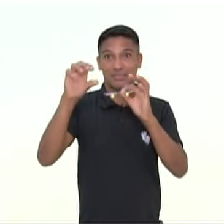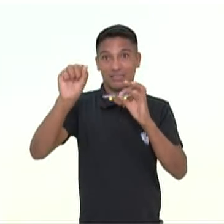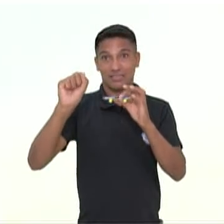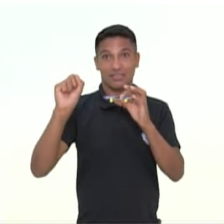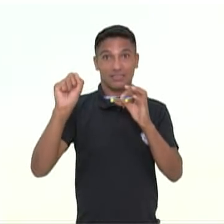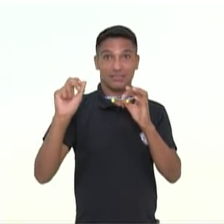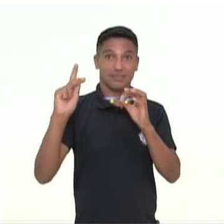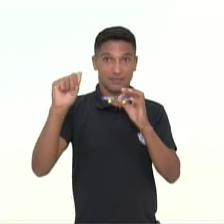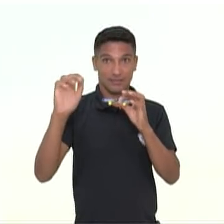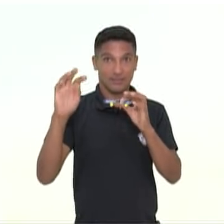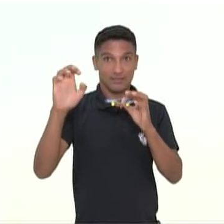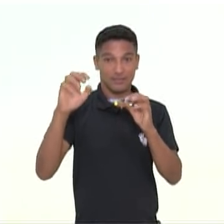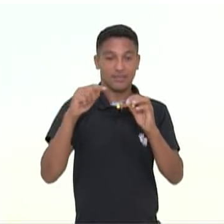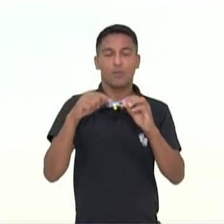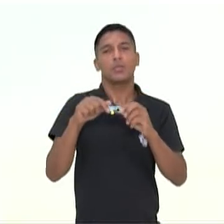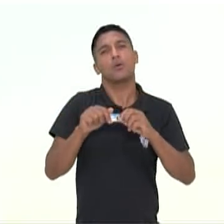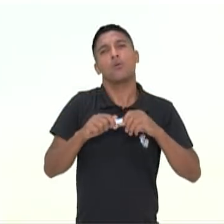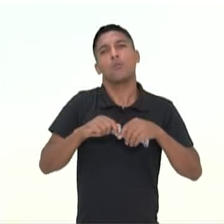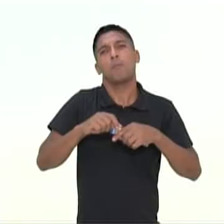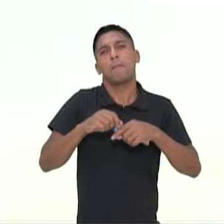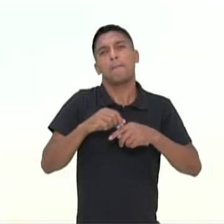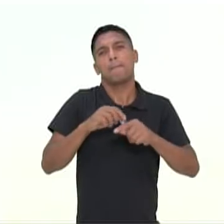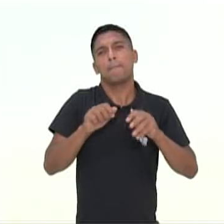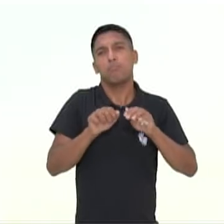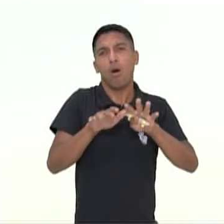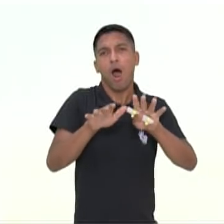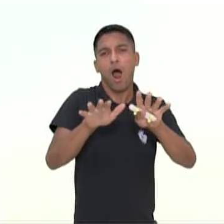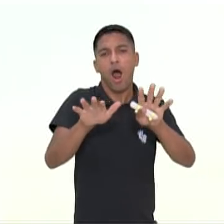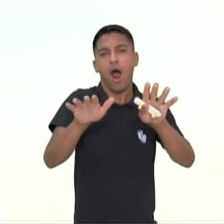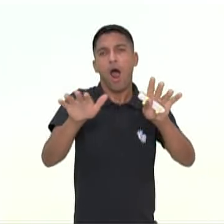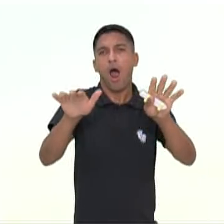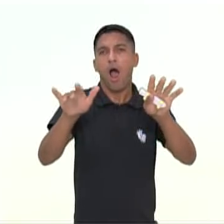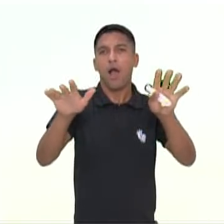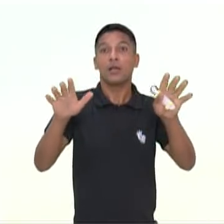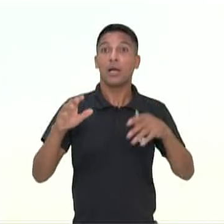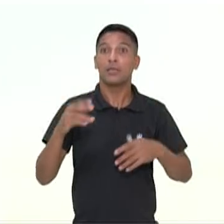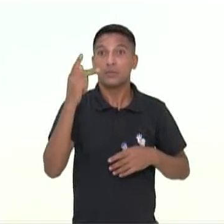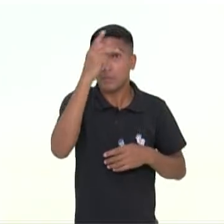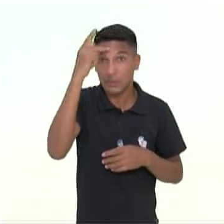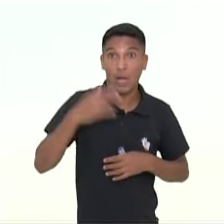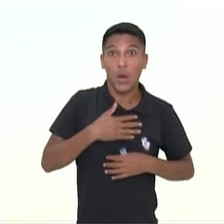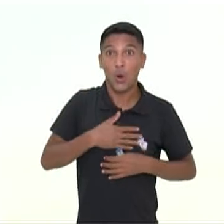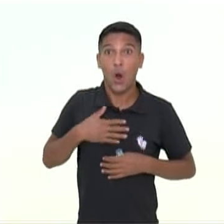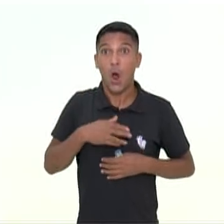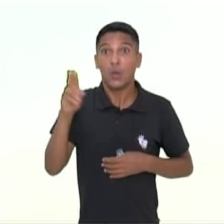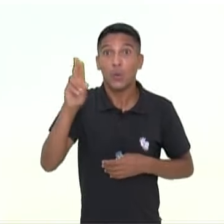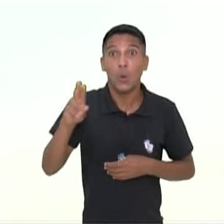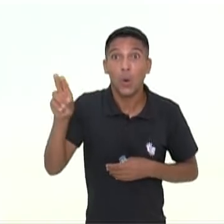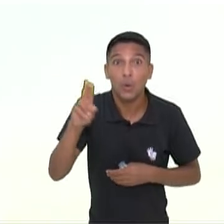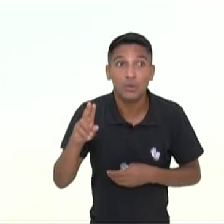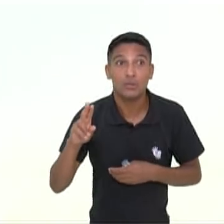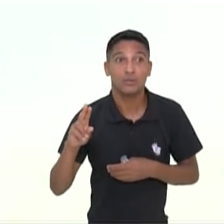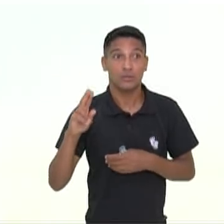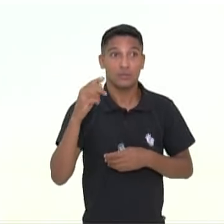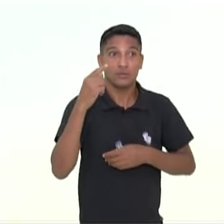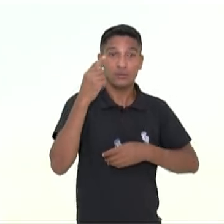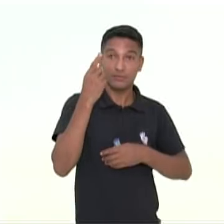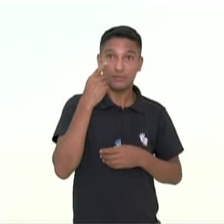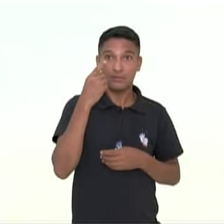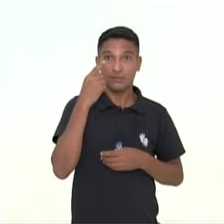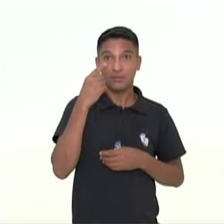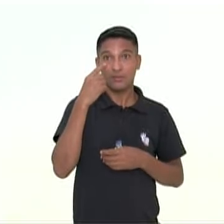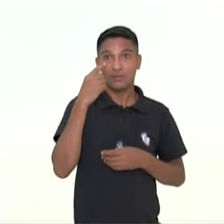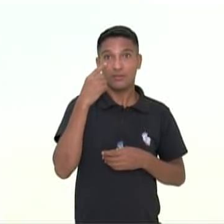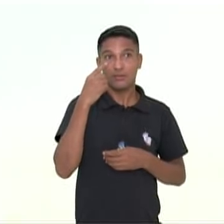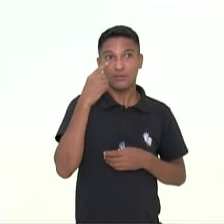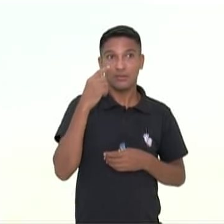popularizando cada vez mais e se transformando no esporte que hoje conhecemos. Tóquio 2020? Não, né?